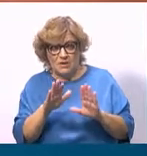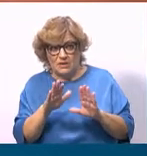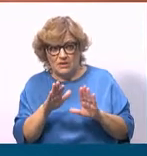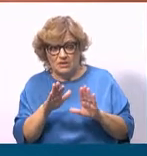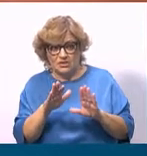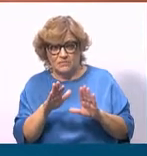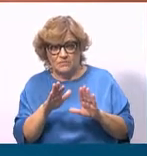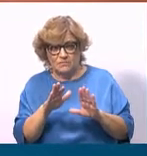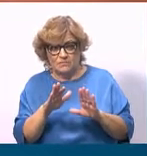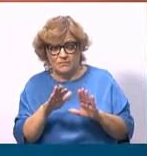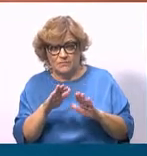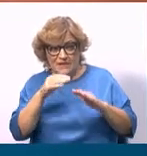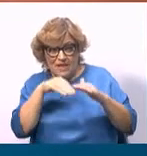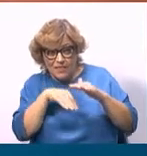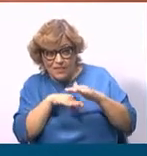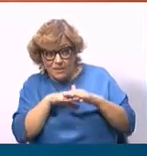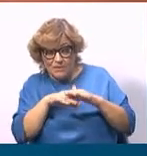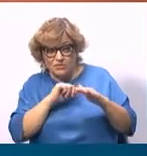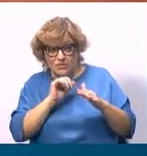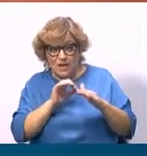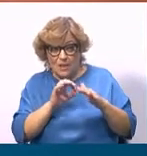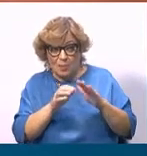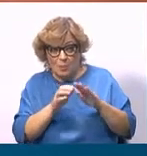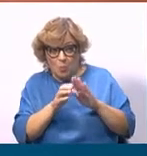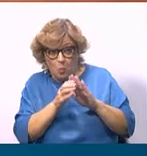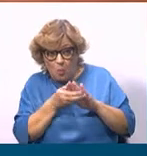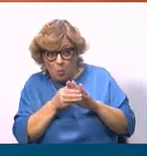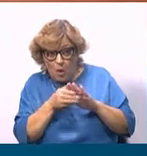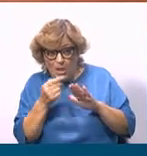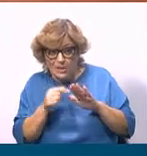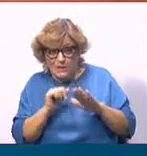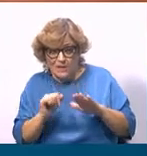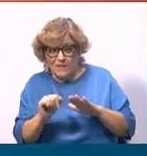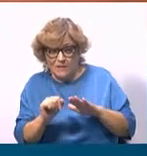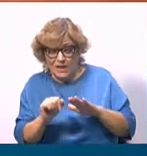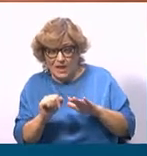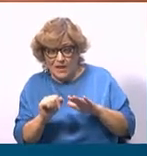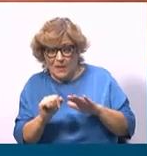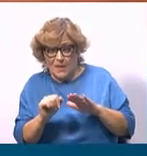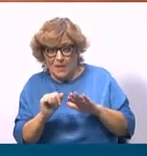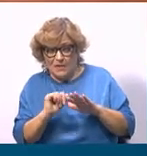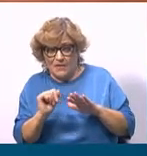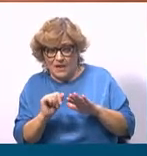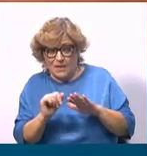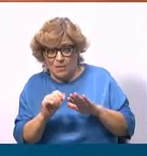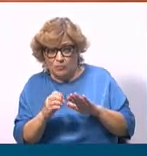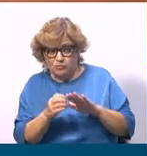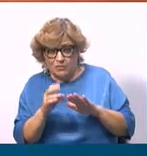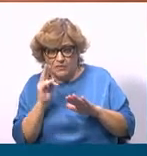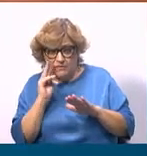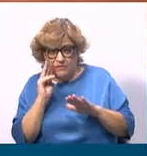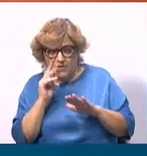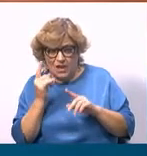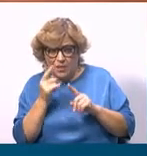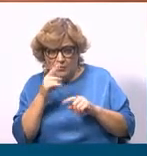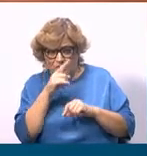subjacente por debaixo da bolha que está abaixo do dedo grande, vislumbra-se ali, com